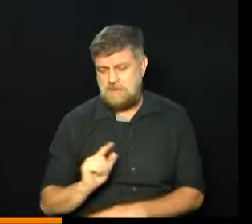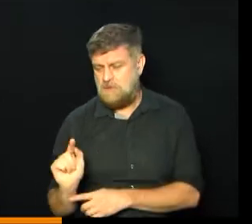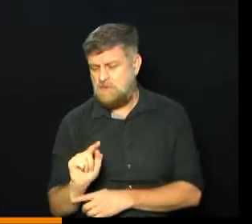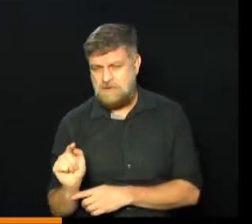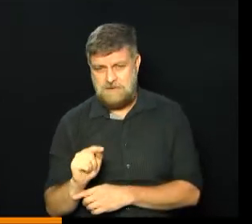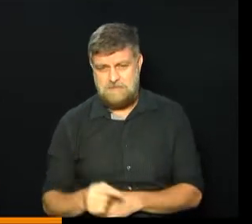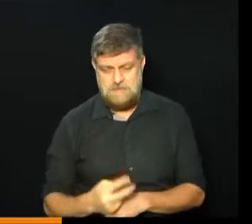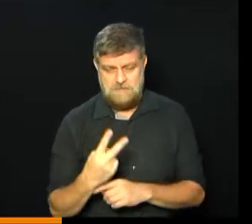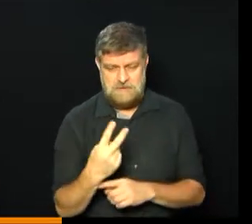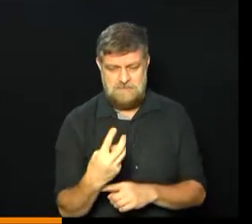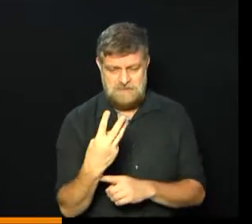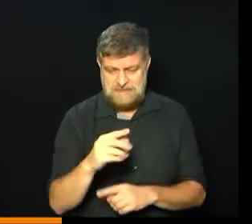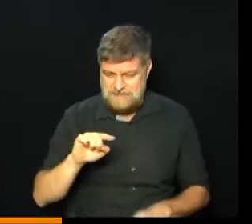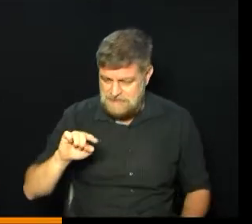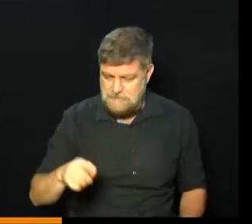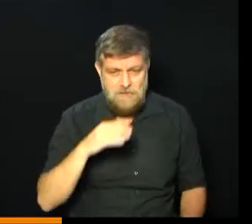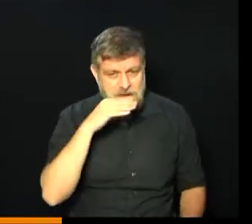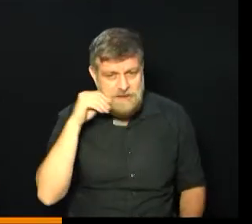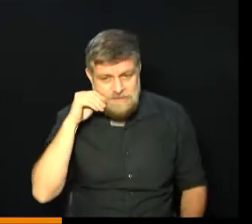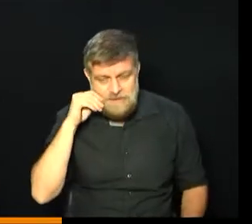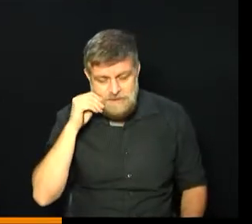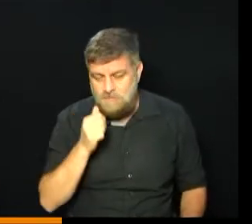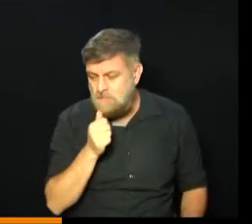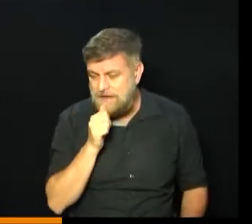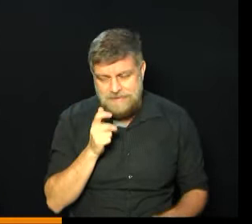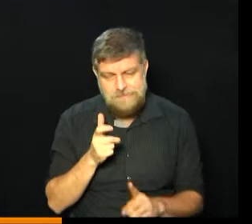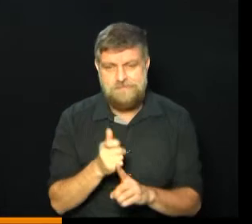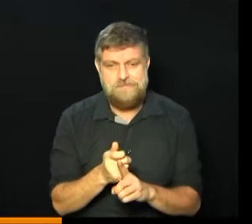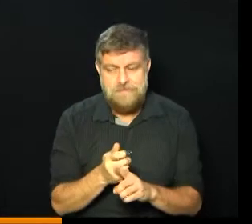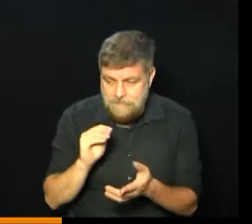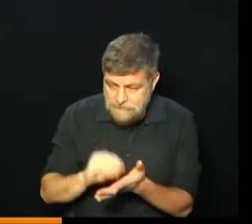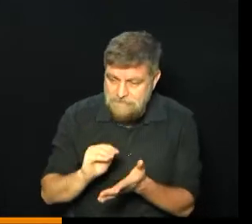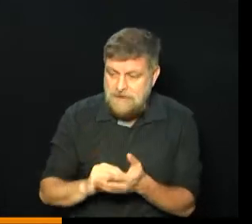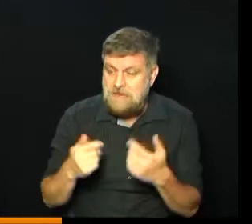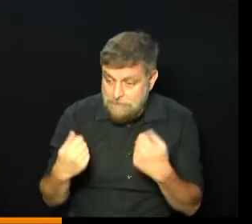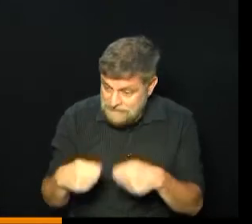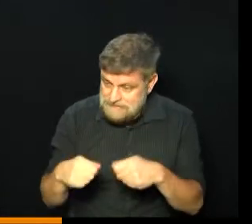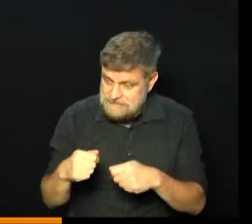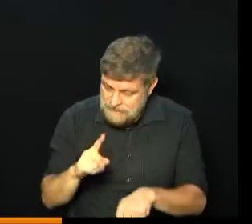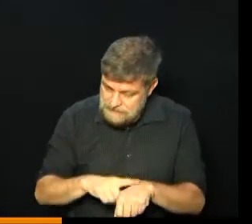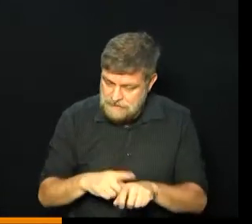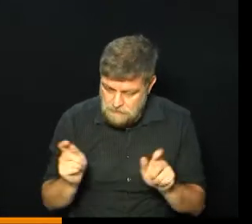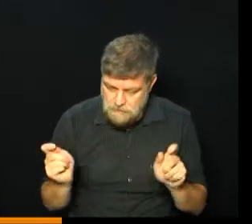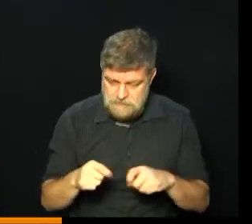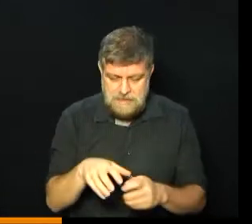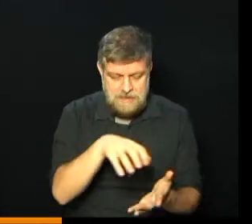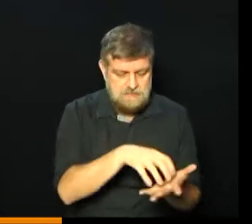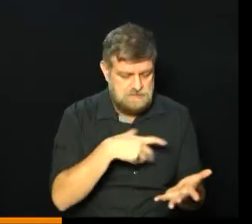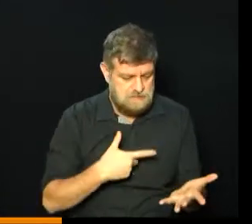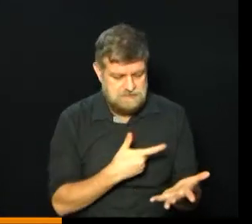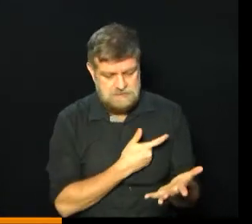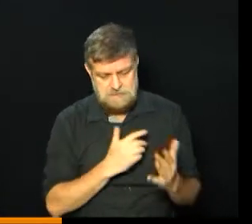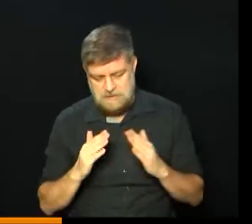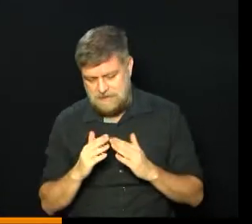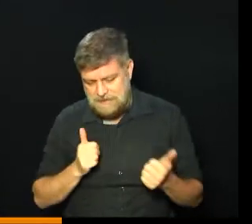cerca de 23 mil adolescentes que precisam se vacinar na cidade então dá tempo de vacinar no Centro de Saúde